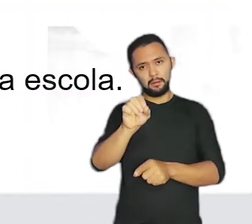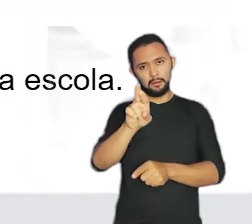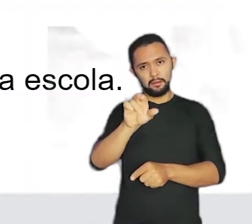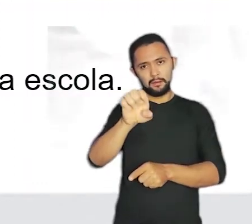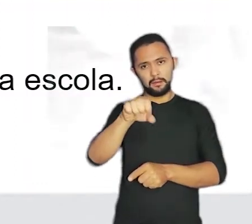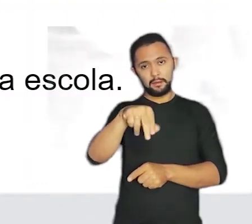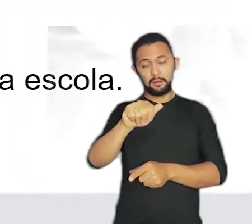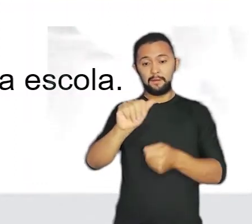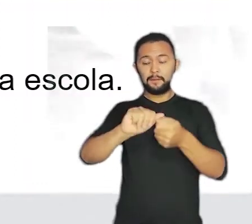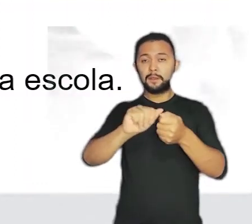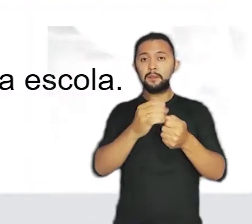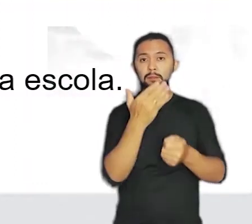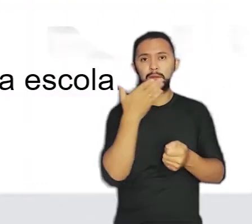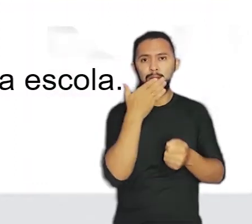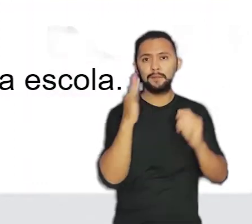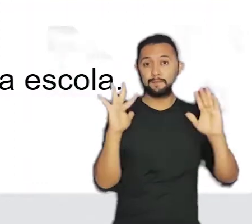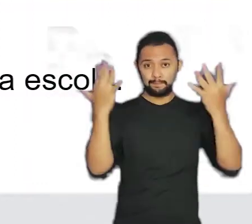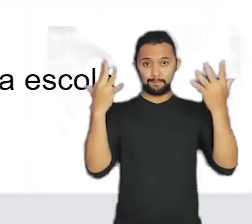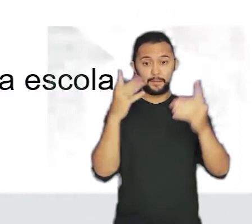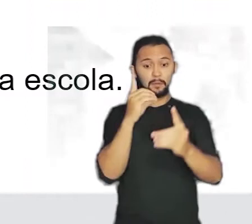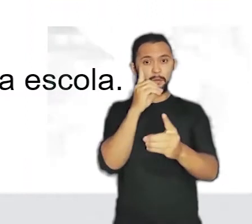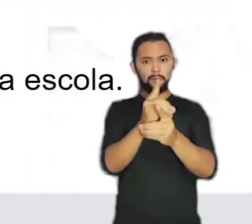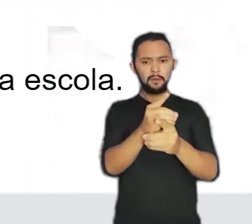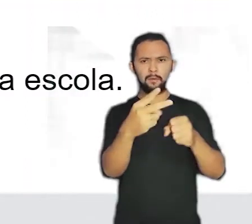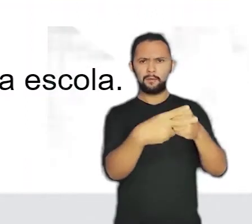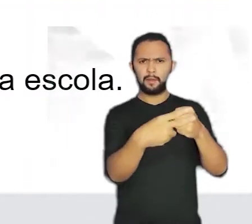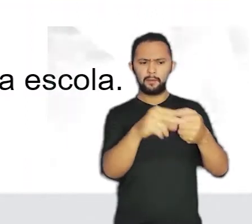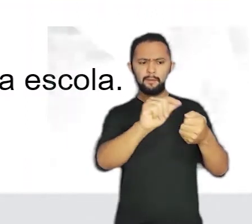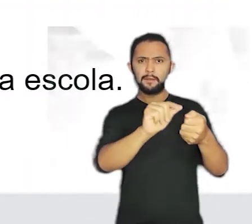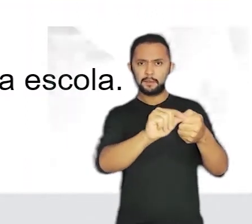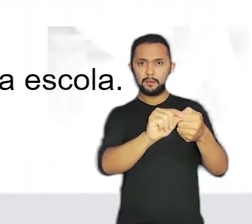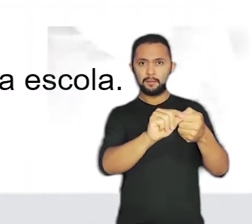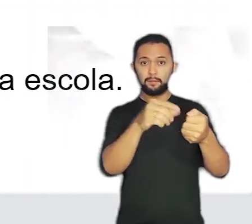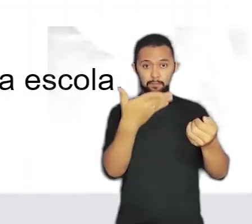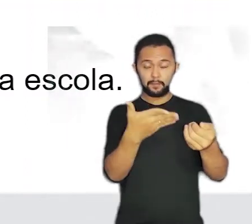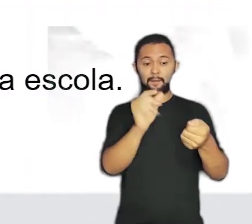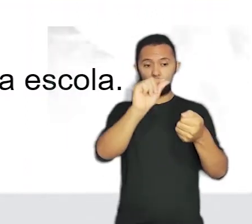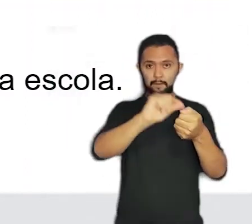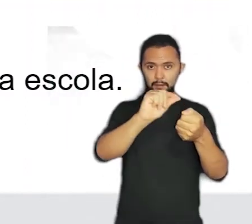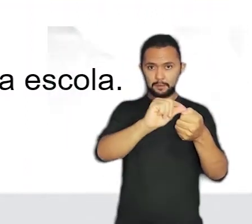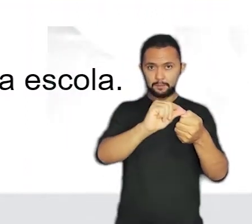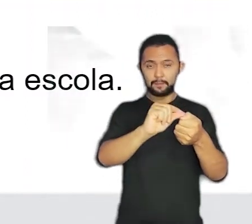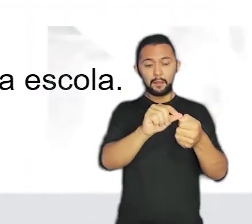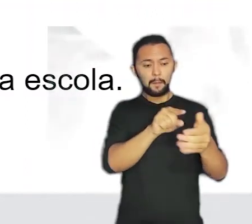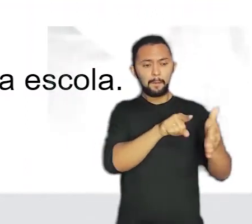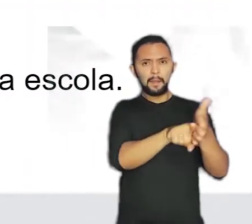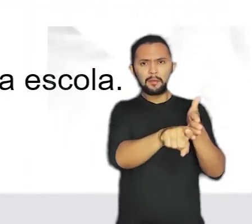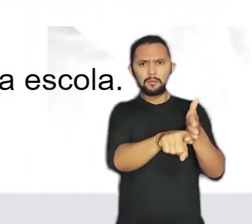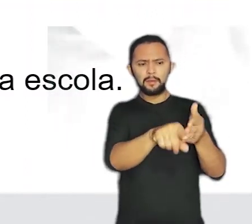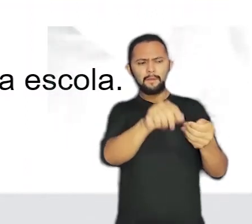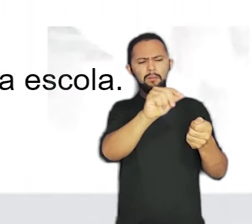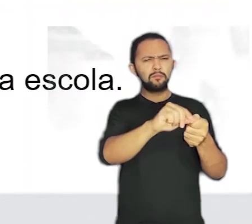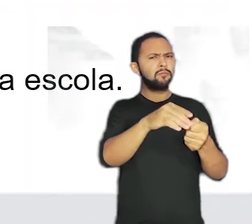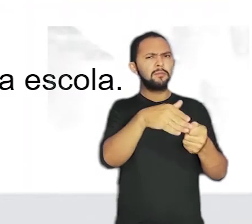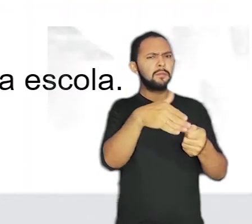festa. Então identifiquei aqui o verbo fizeram, verbo fazer, e eu faço a pergunta para o verbo.